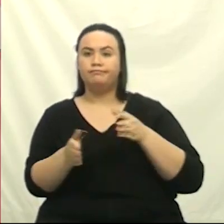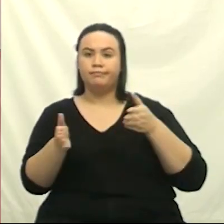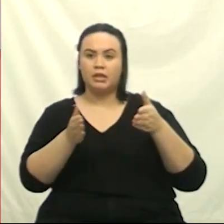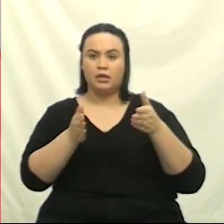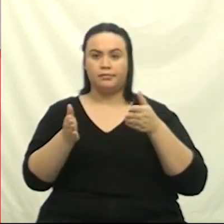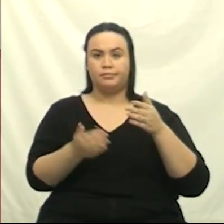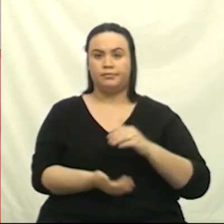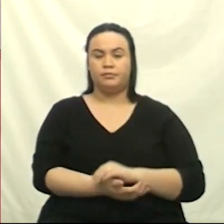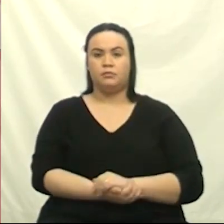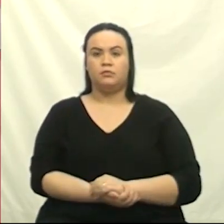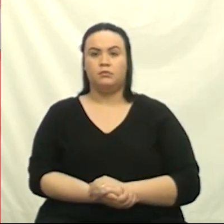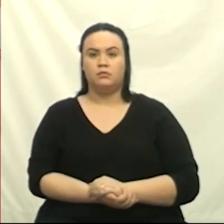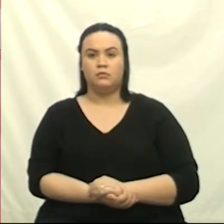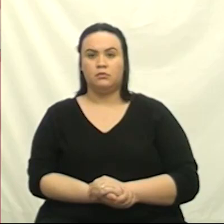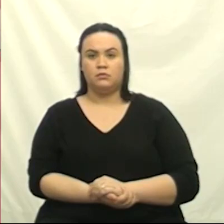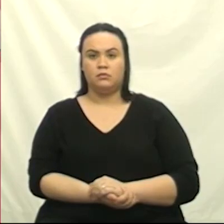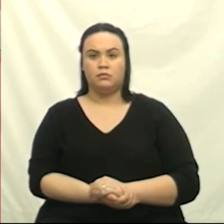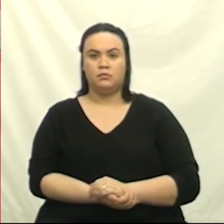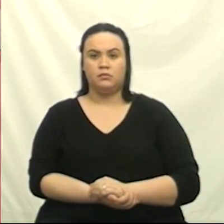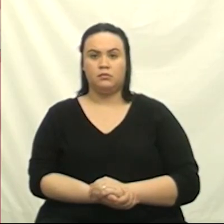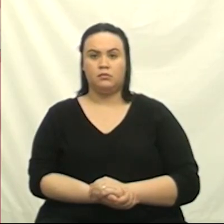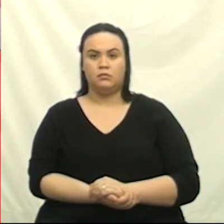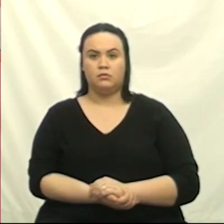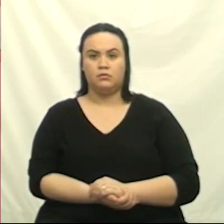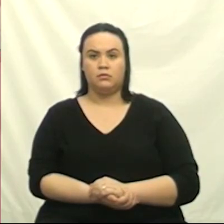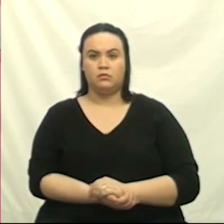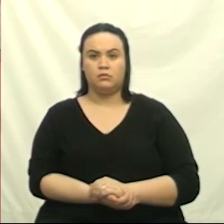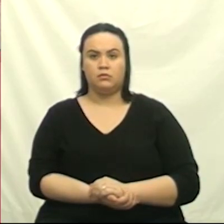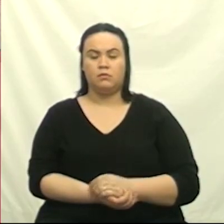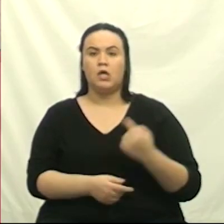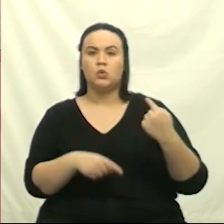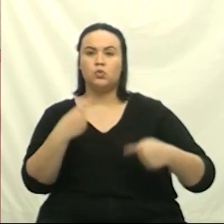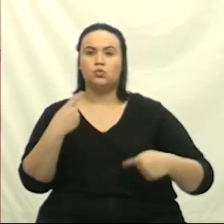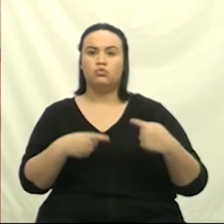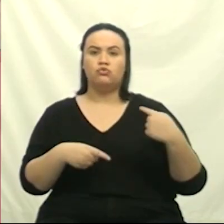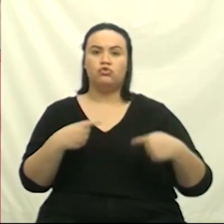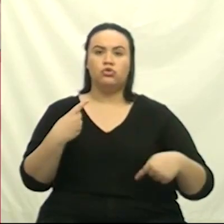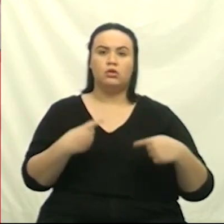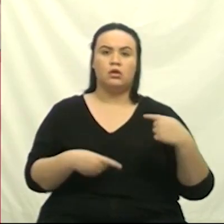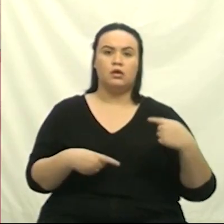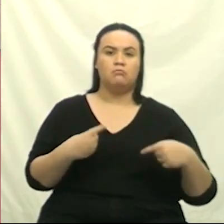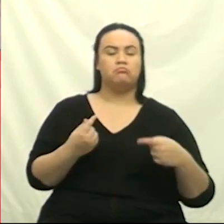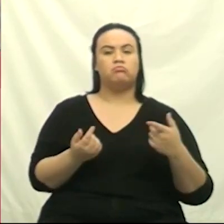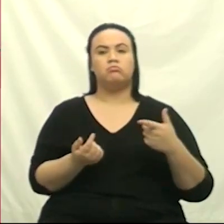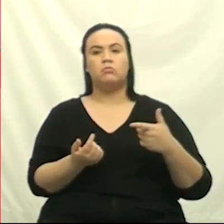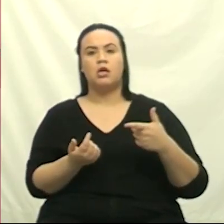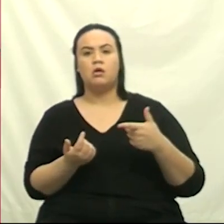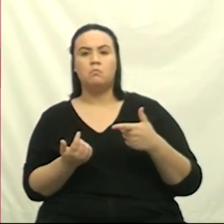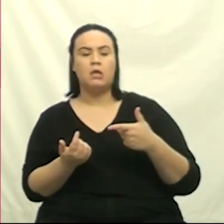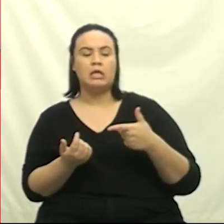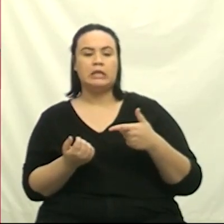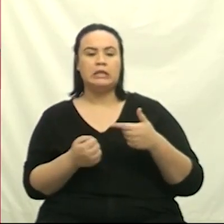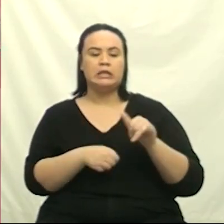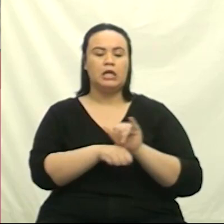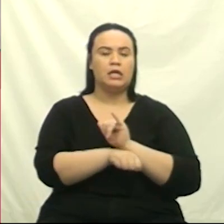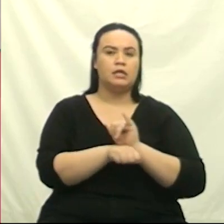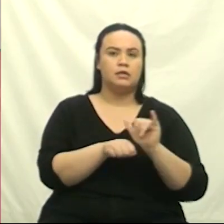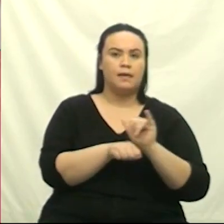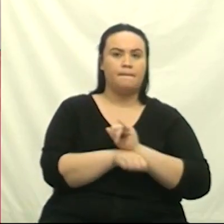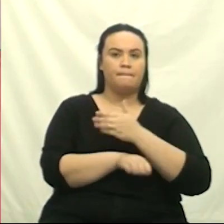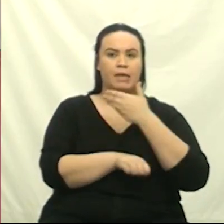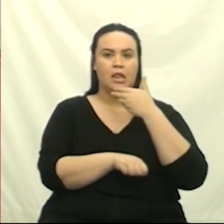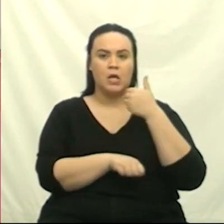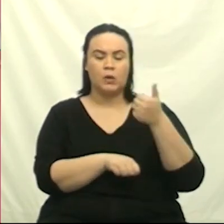nós chegamos a discutir ele buscando uma alternativa de mudança coisa